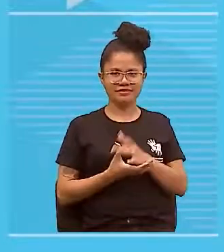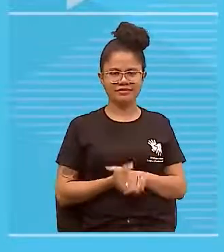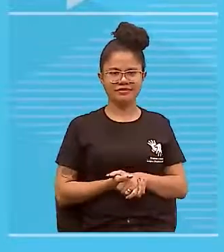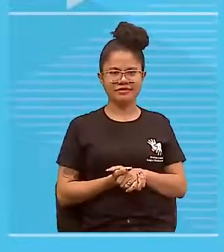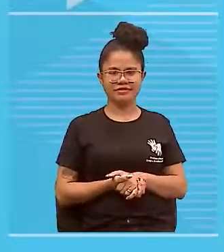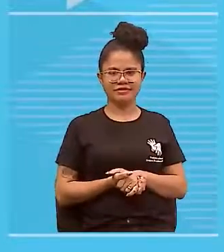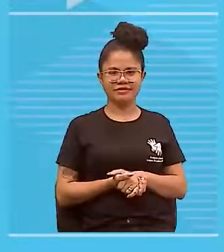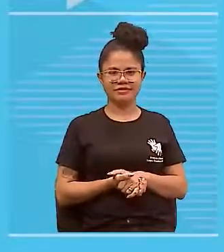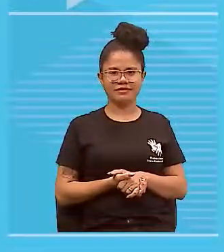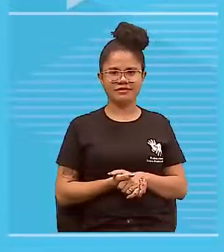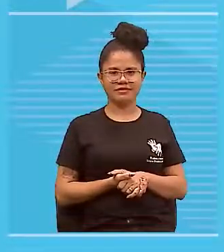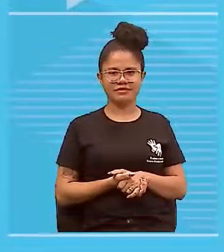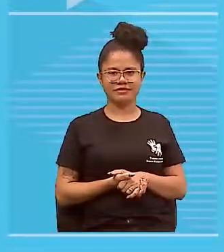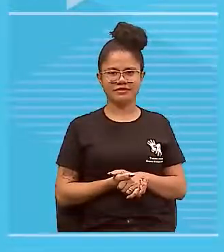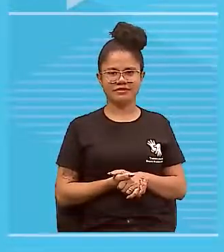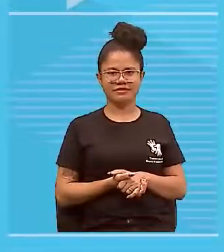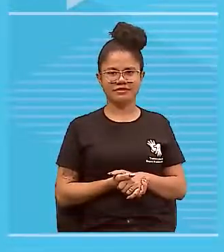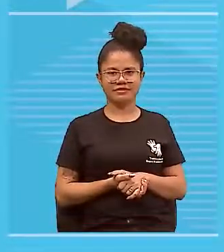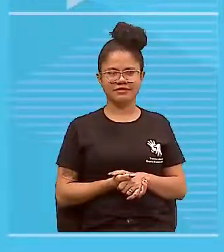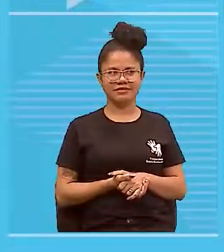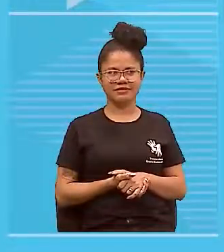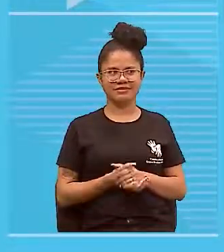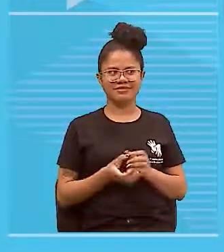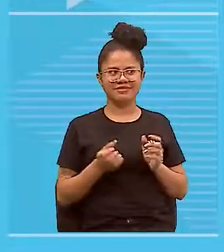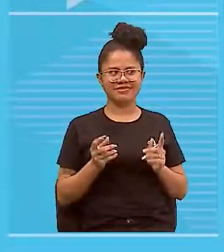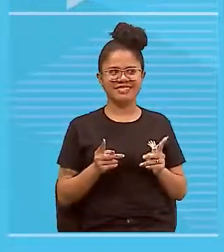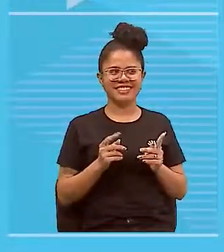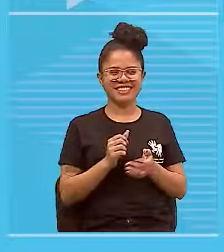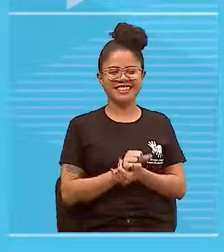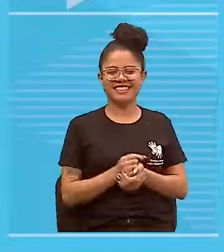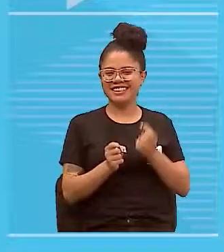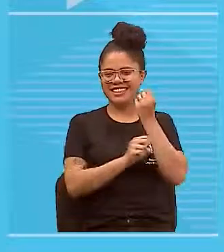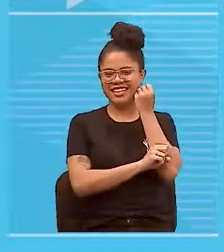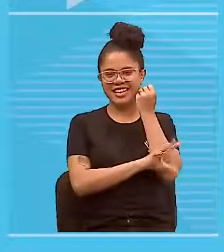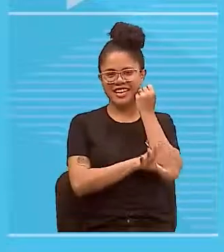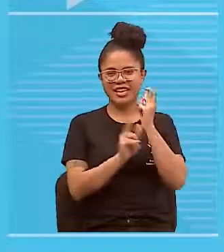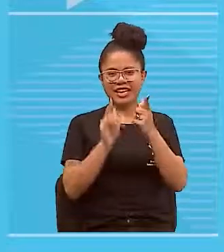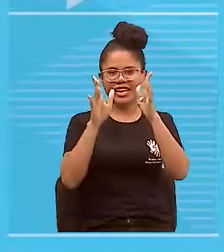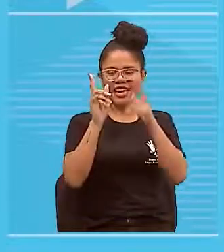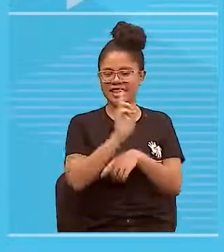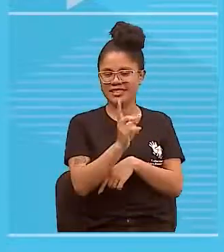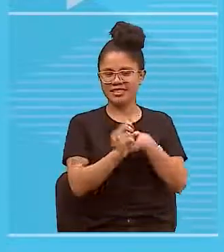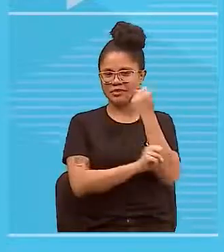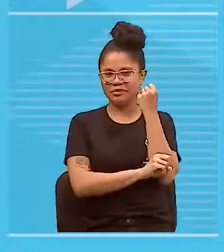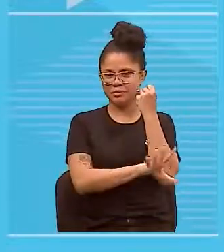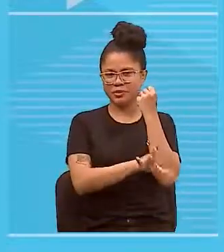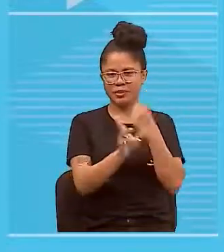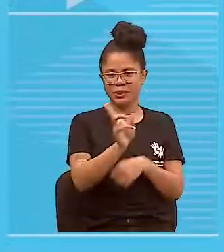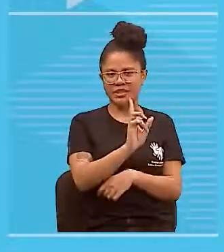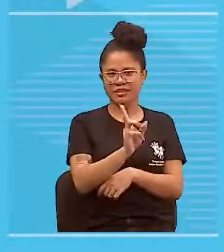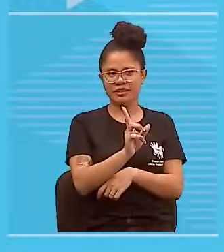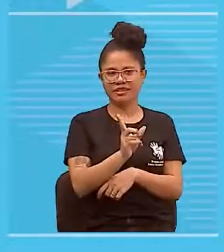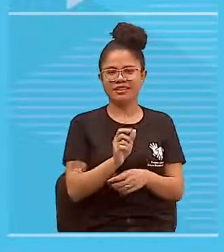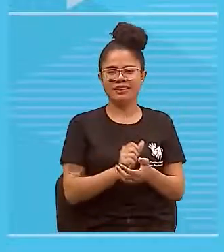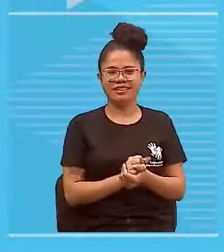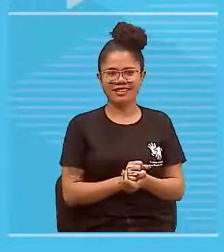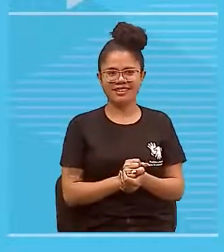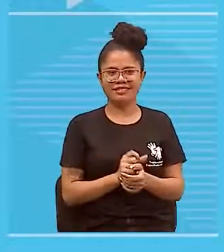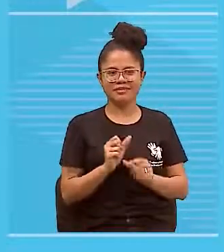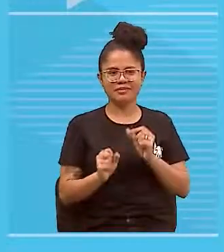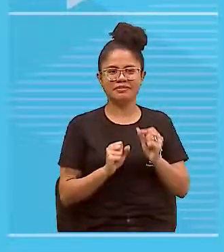dá um gás danado, e não é aquele gás metano que sai do pum da vaca, não, é um gás de alegria, de satisfação, de vontade de fazer